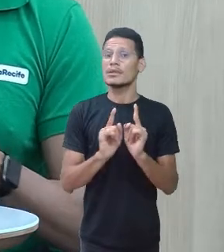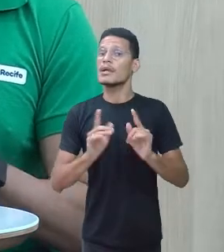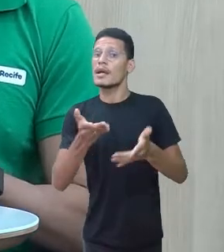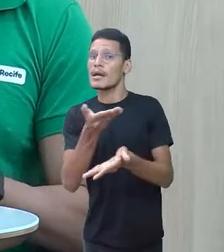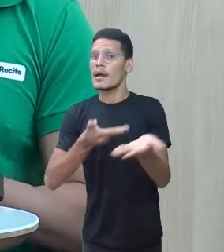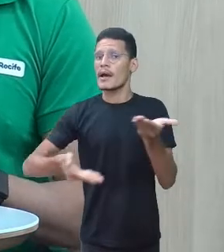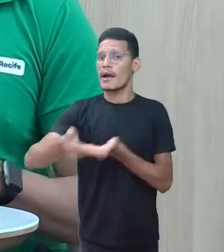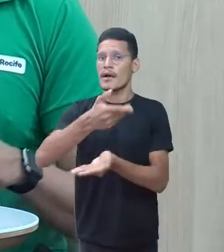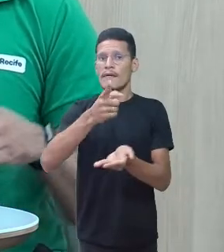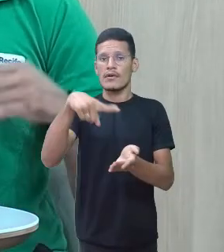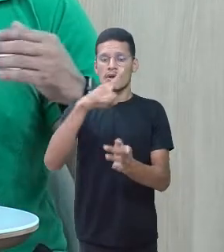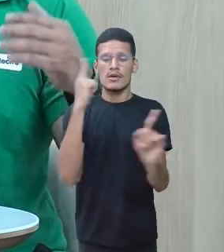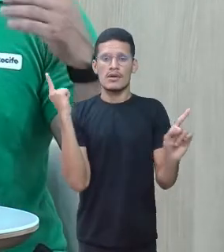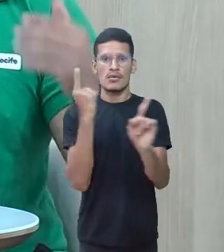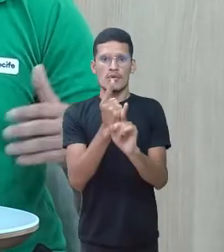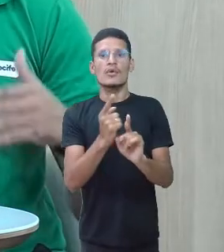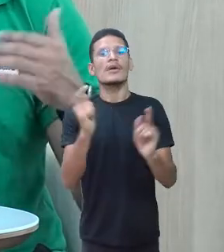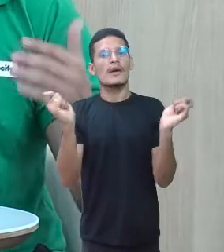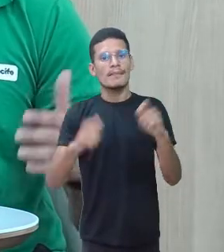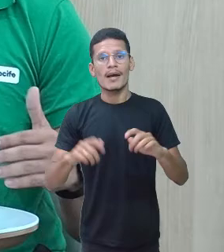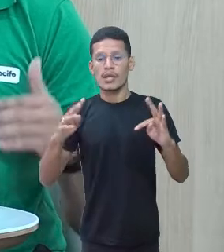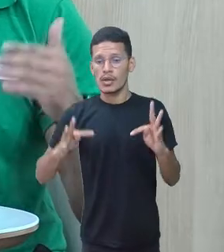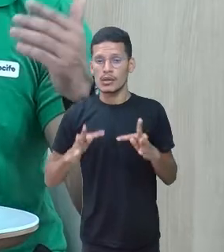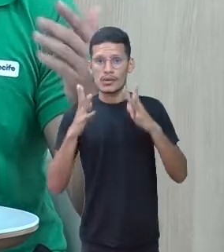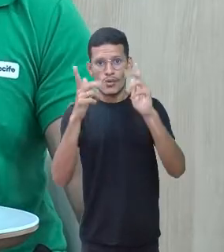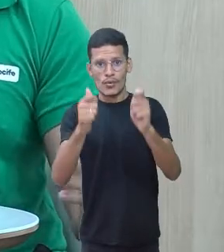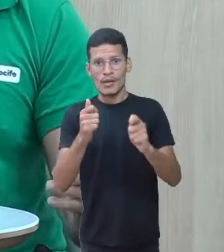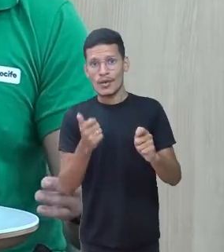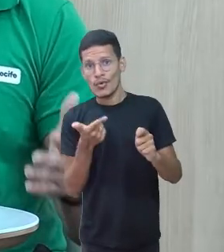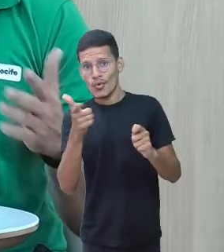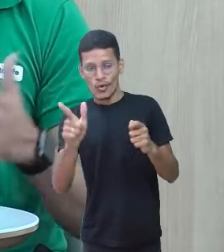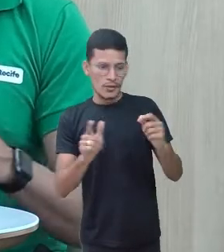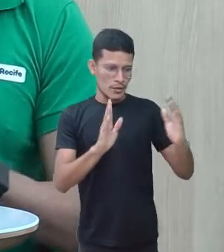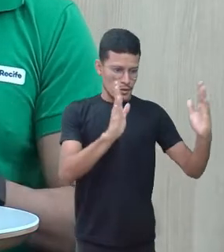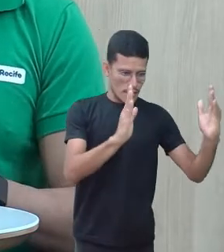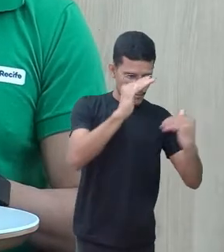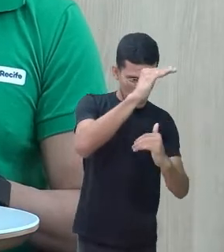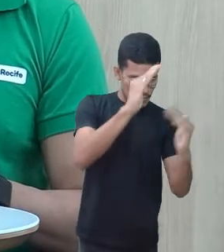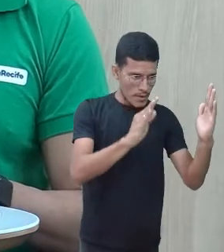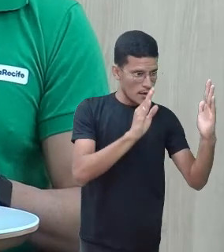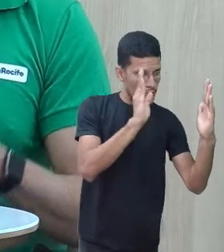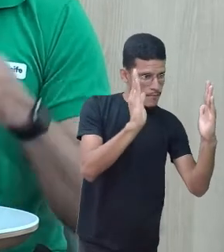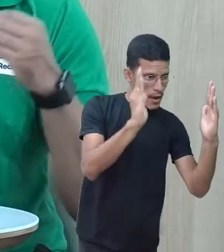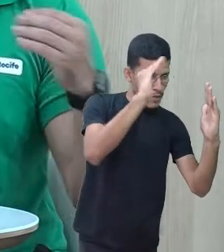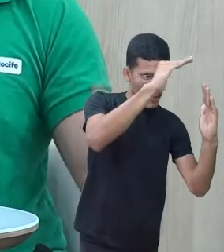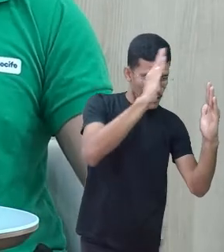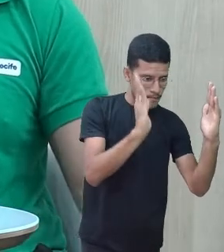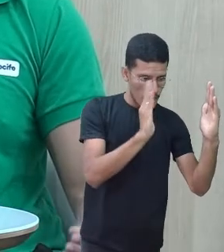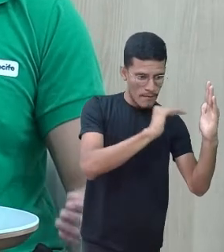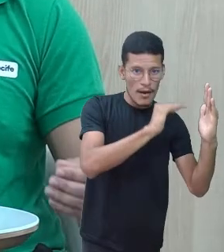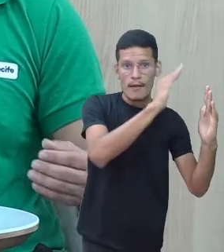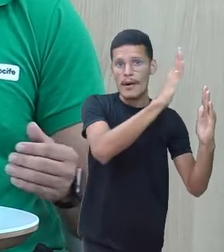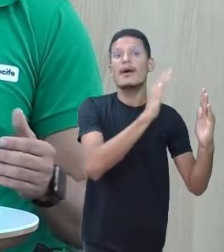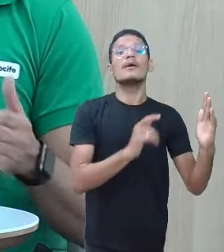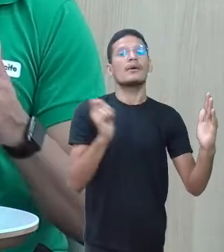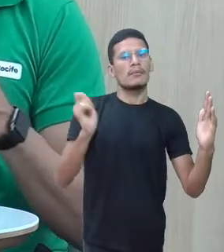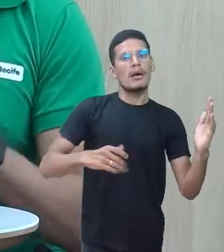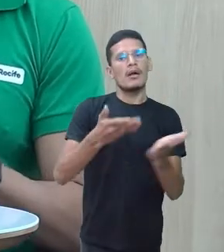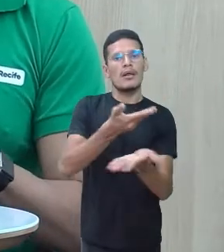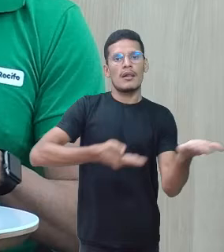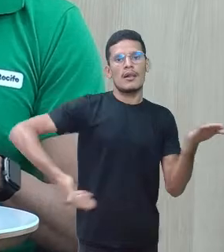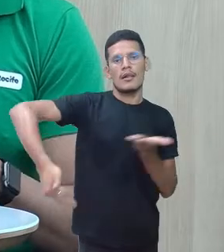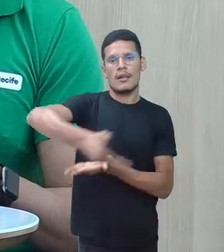você encontrou, você vai fazer com todos os outros lados daquela imagem, certo? Então, essa é a relação